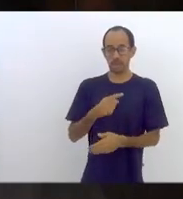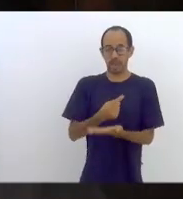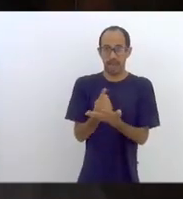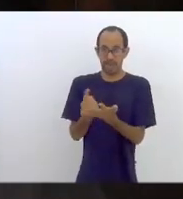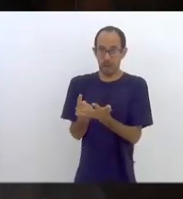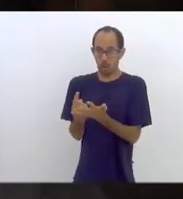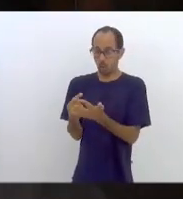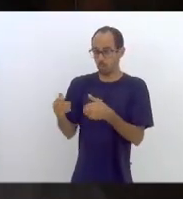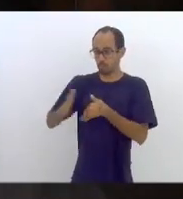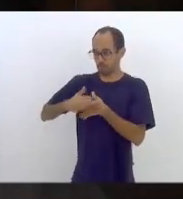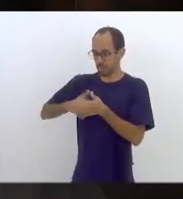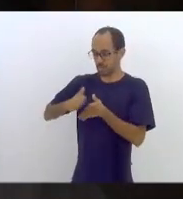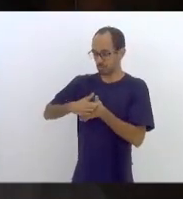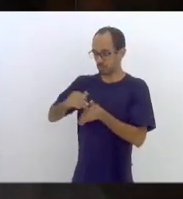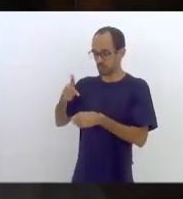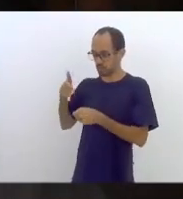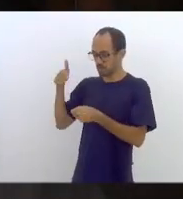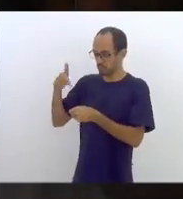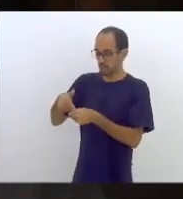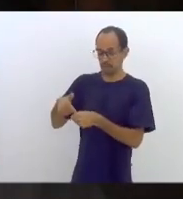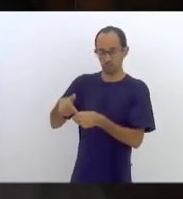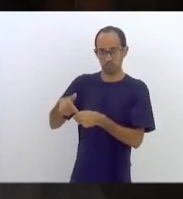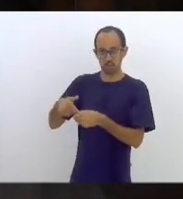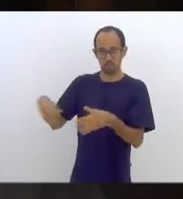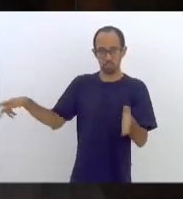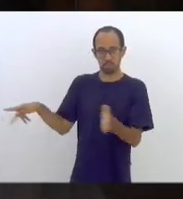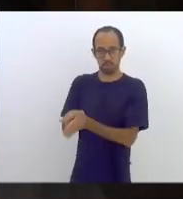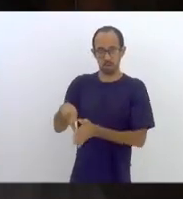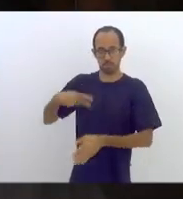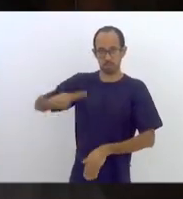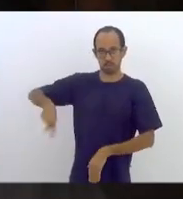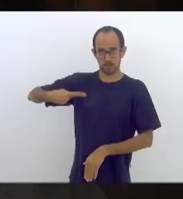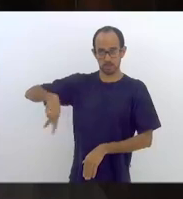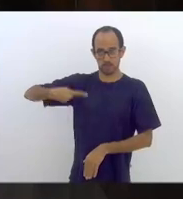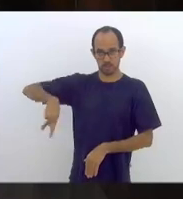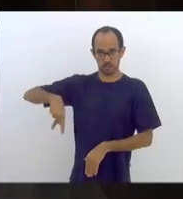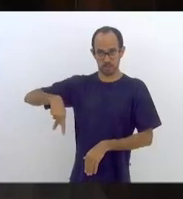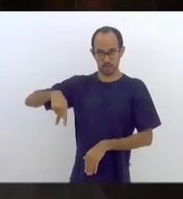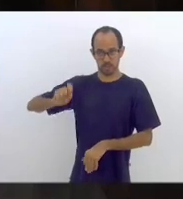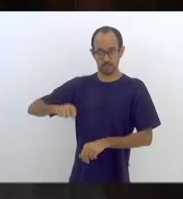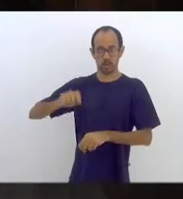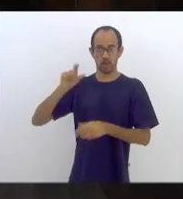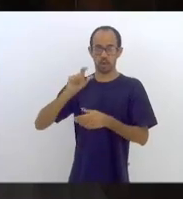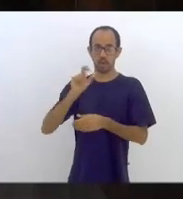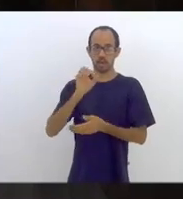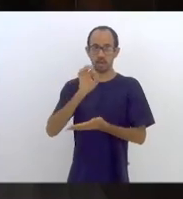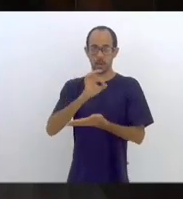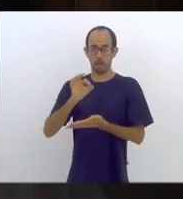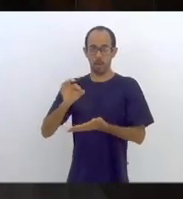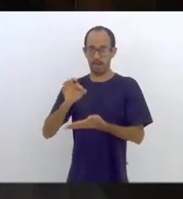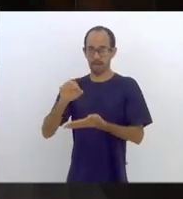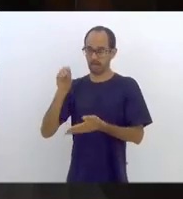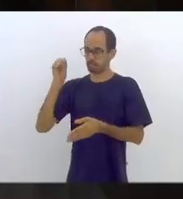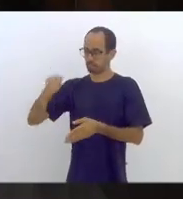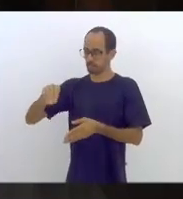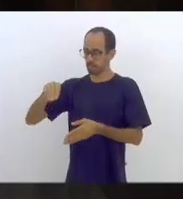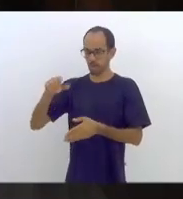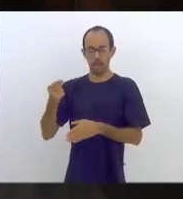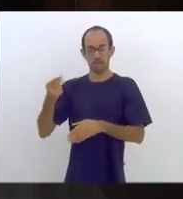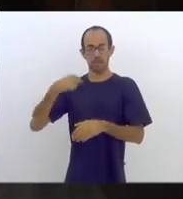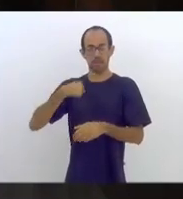de atendimento que você chegava botava uma moedinha e você mesmo abastecia